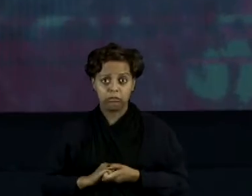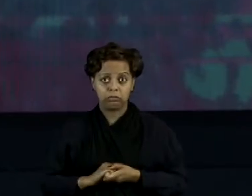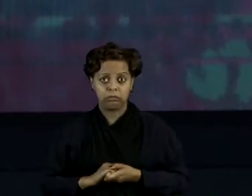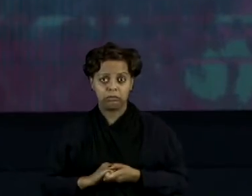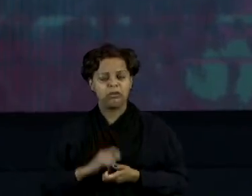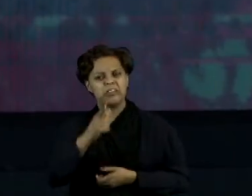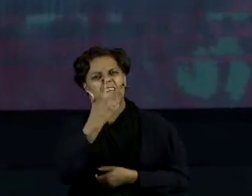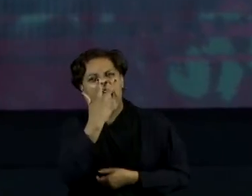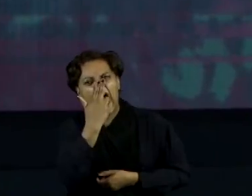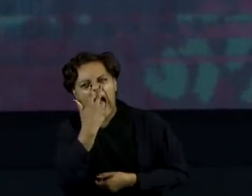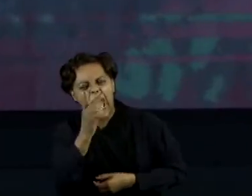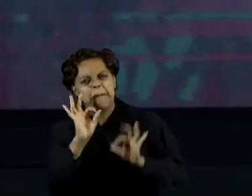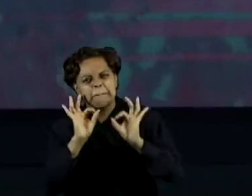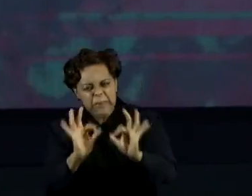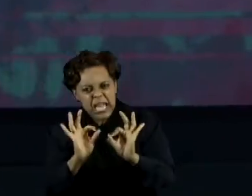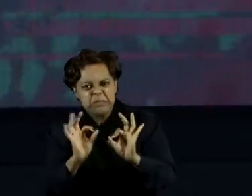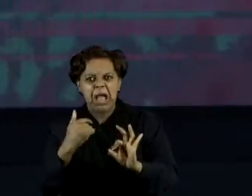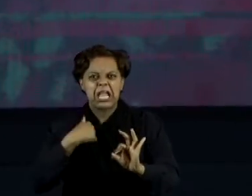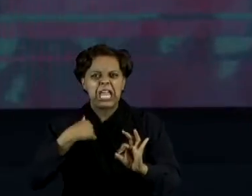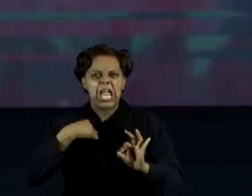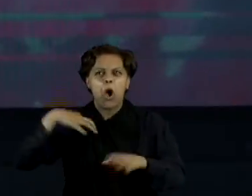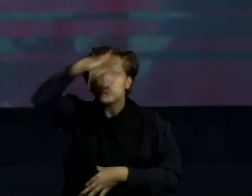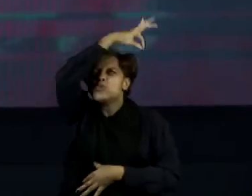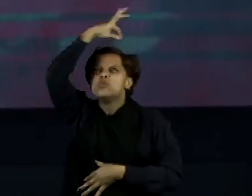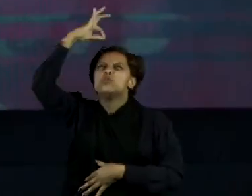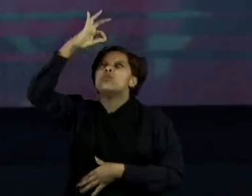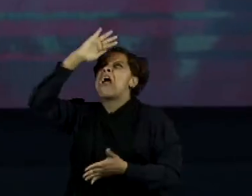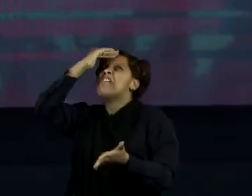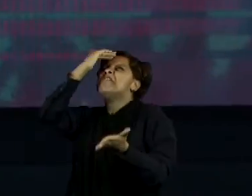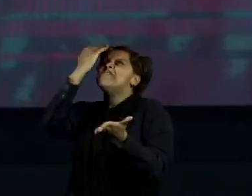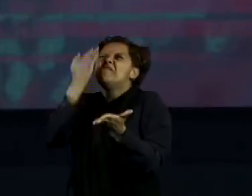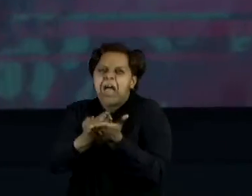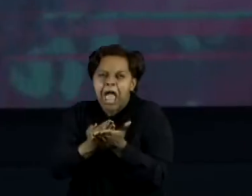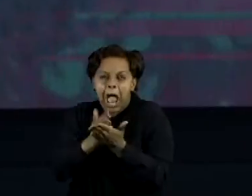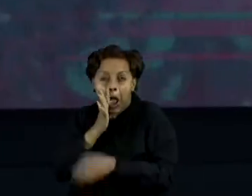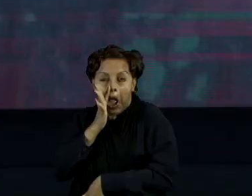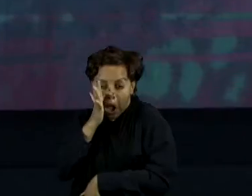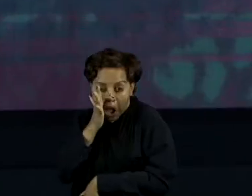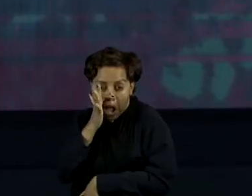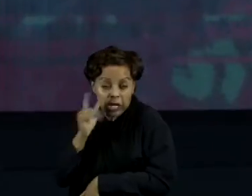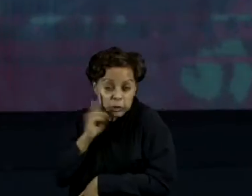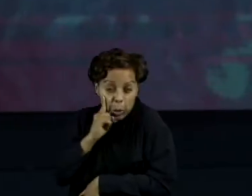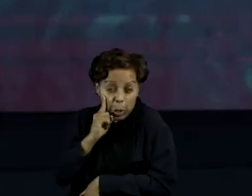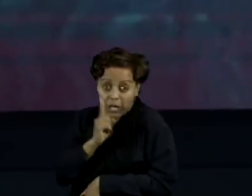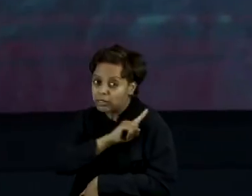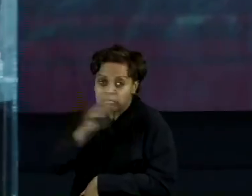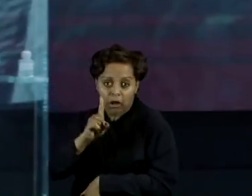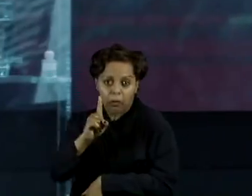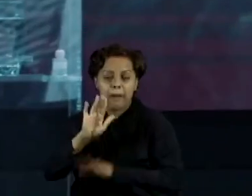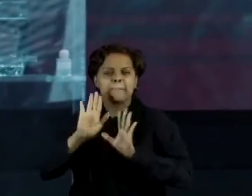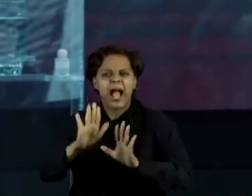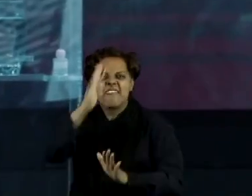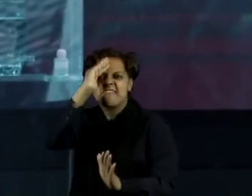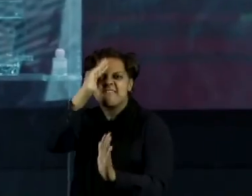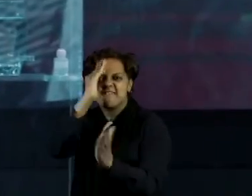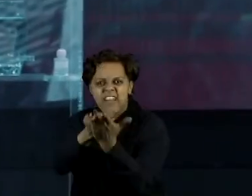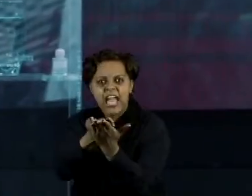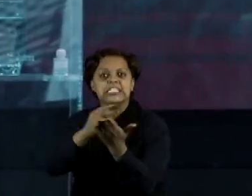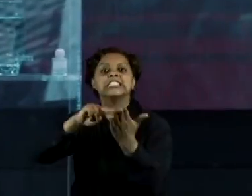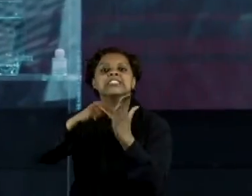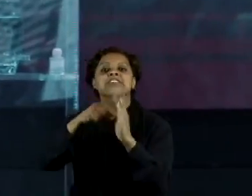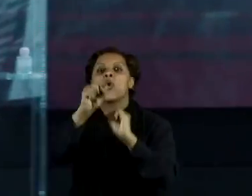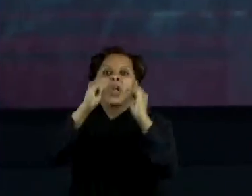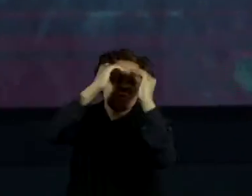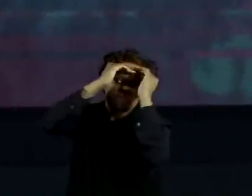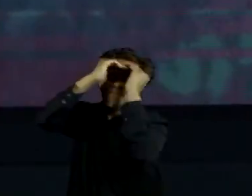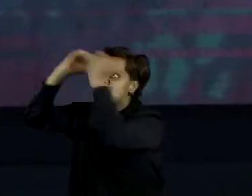Você acha que todo dia eu estou cheio de fé? Não. Mas fé é obediência, é continuar no caminho, é